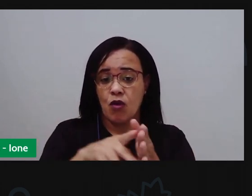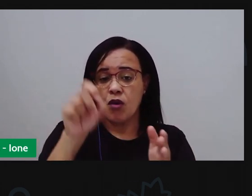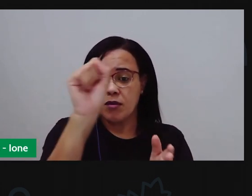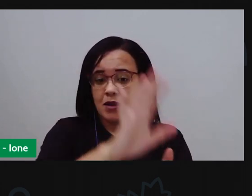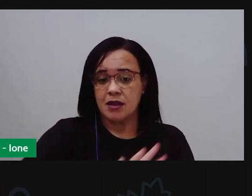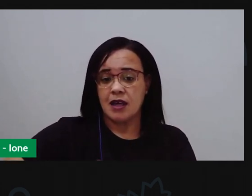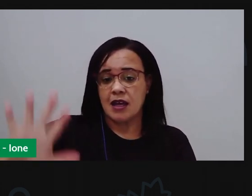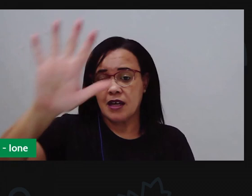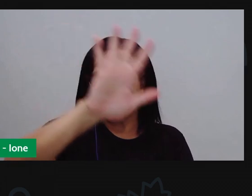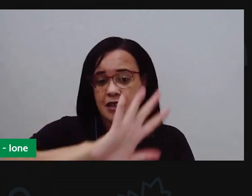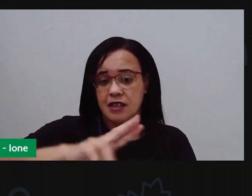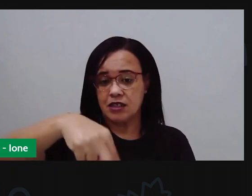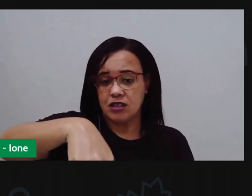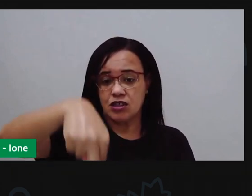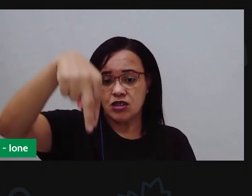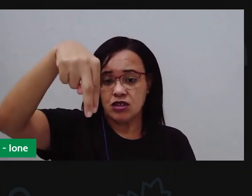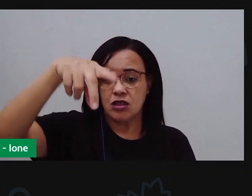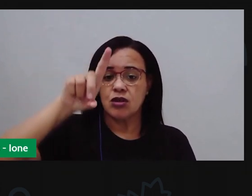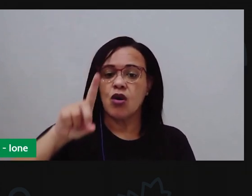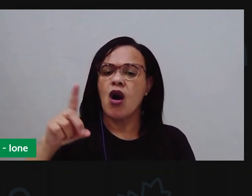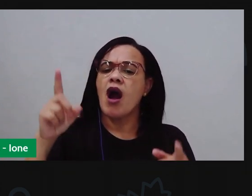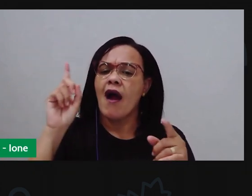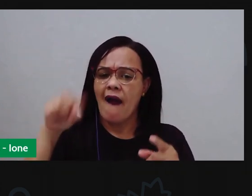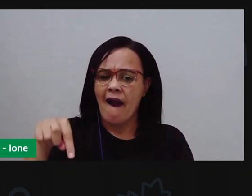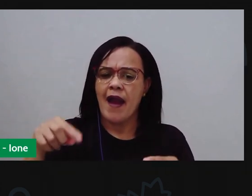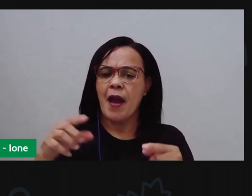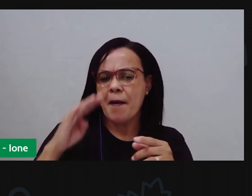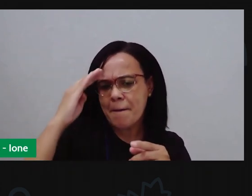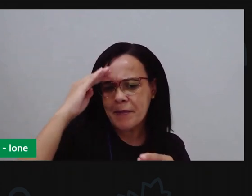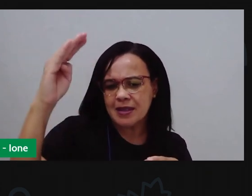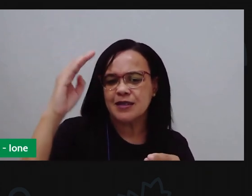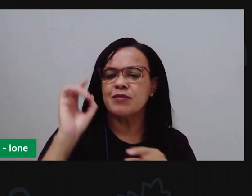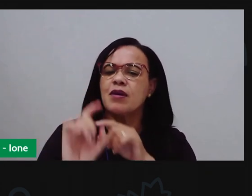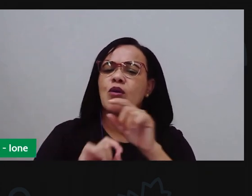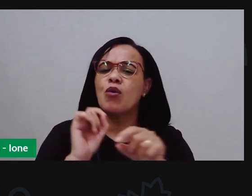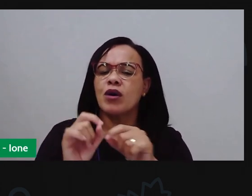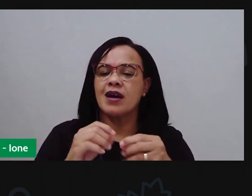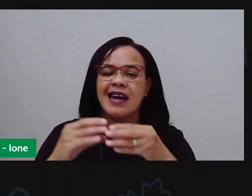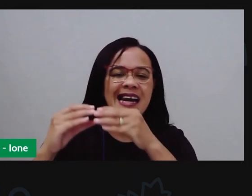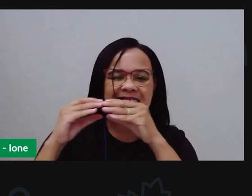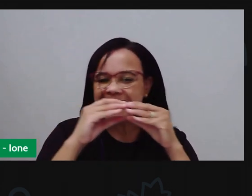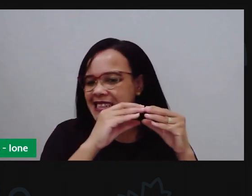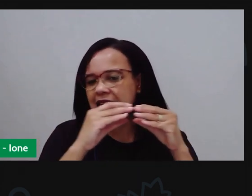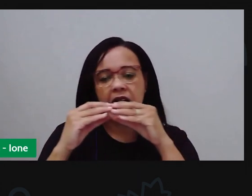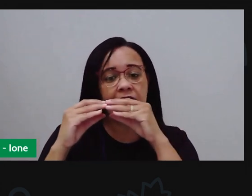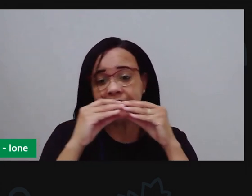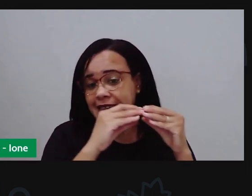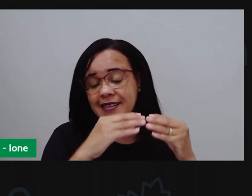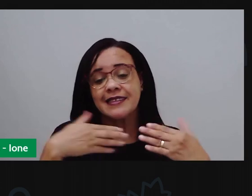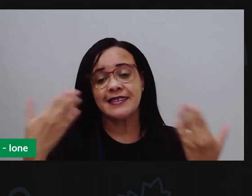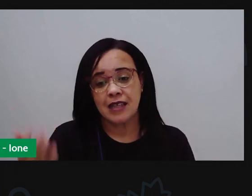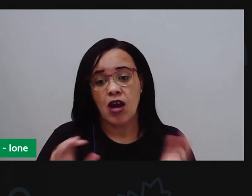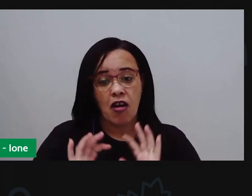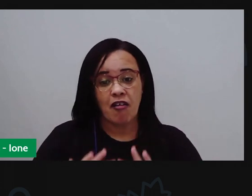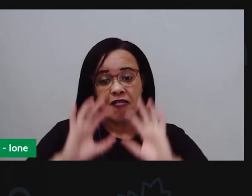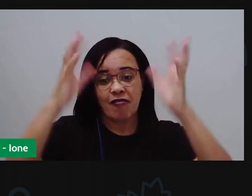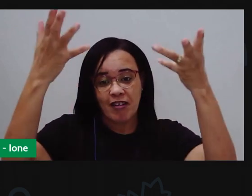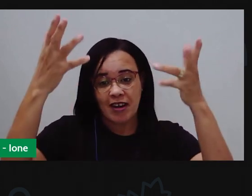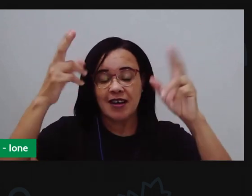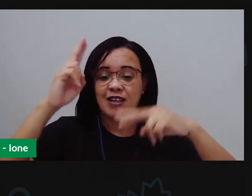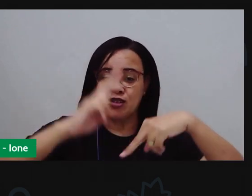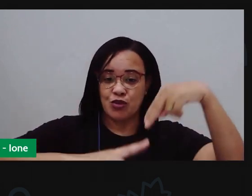à base de milho, que é muito consumido, principalmente no período